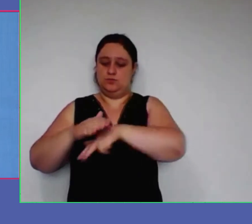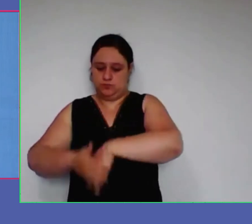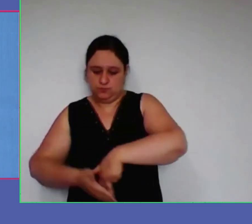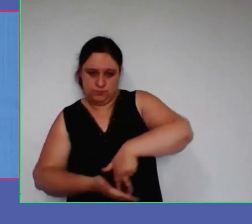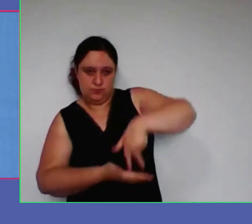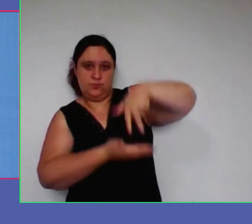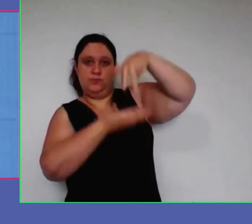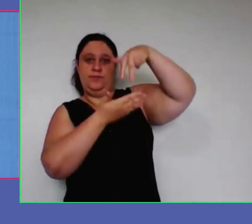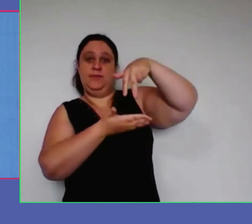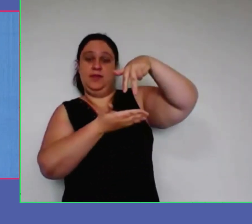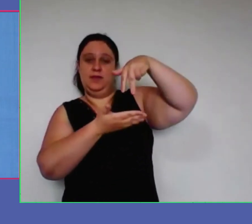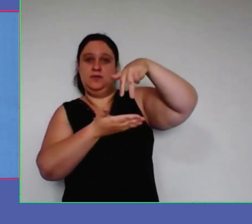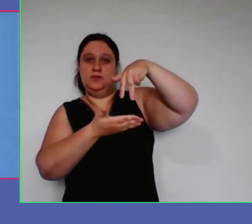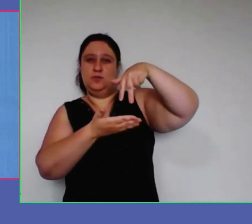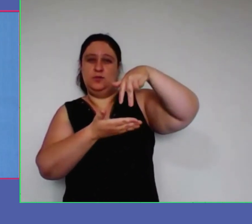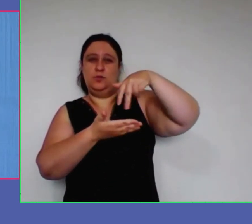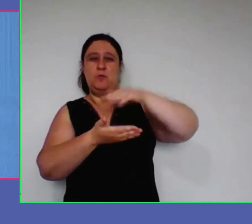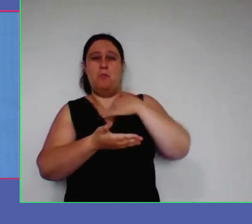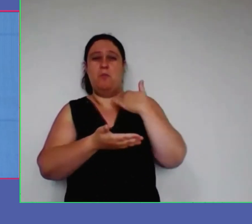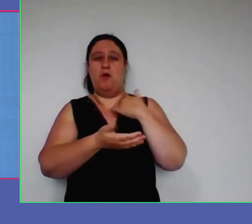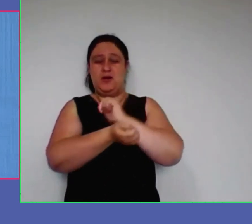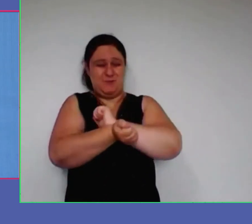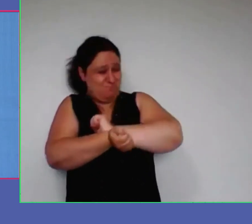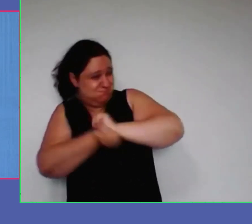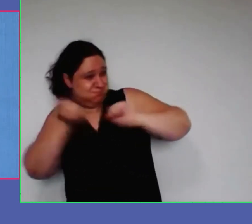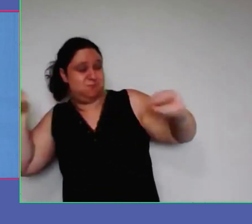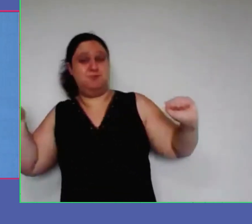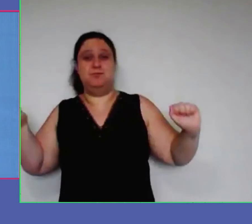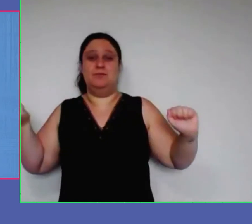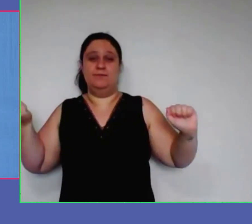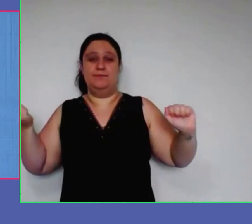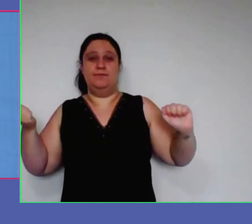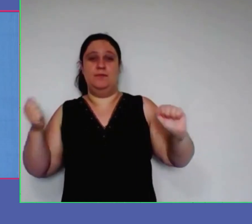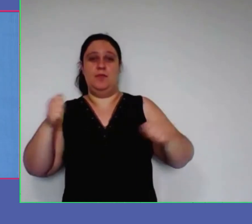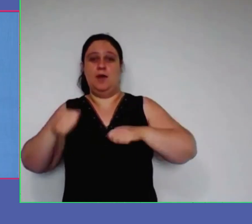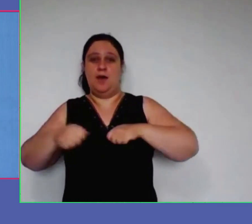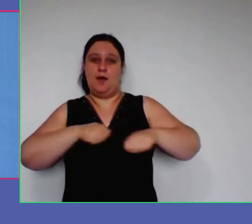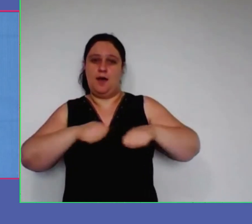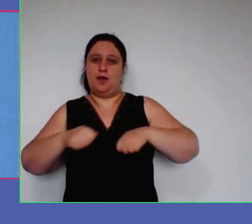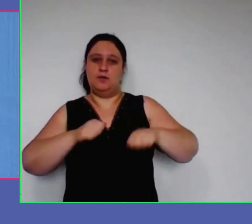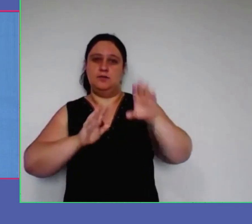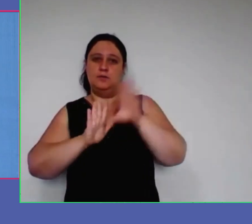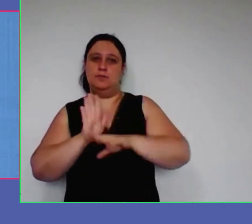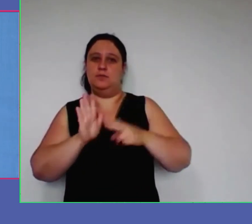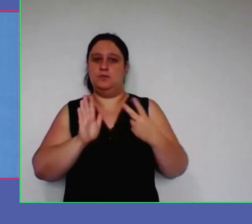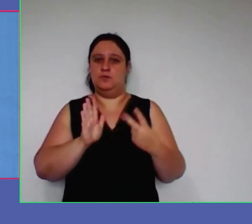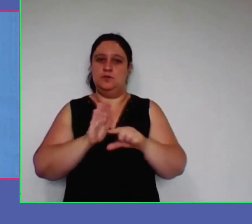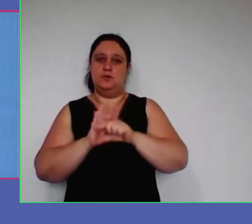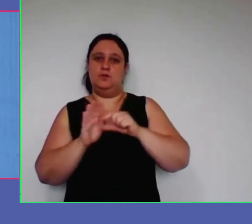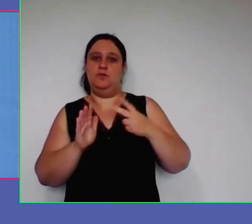morte. Atos 2, 22.